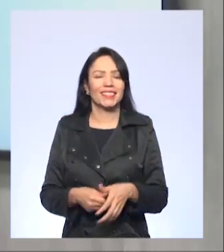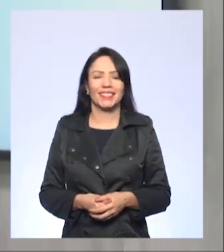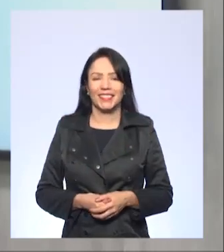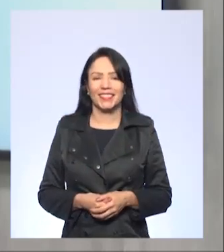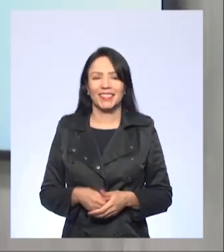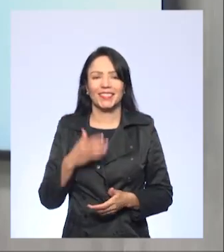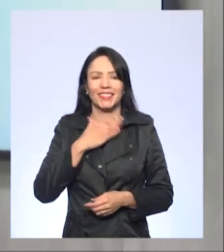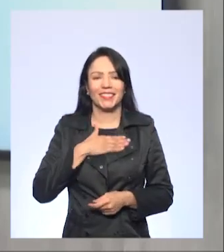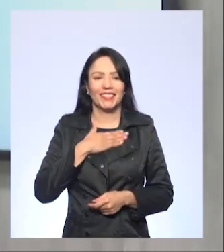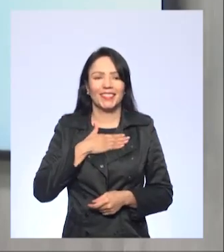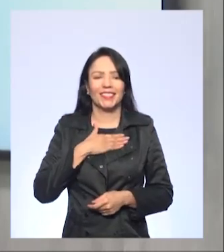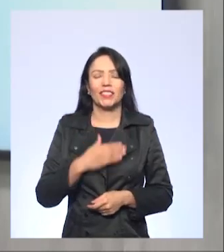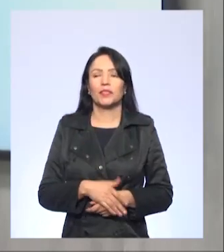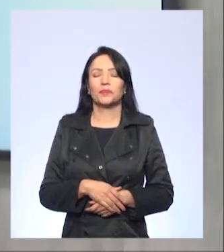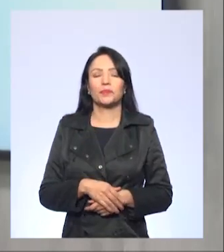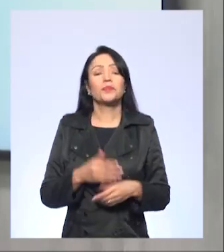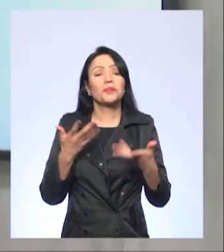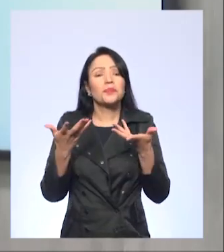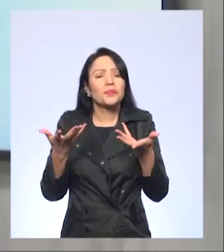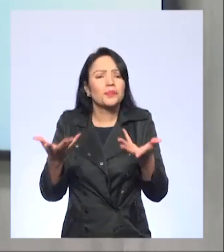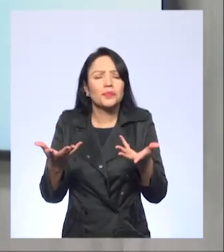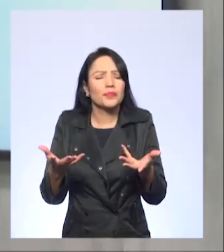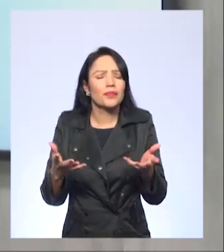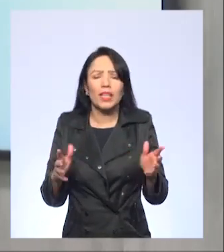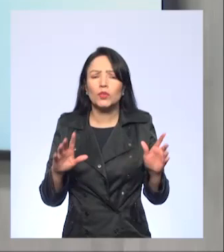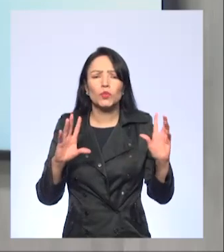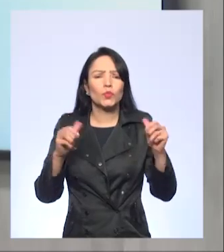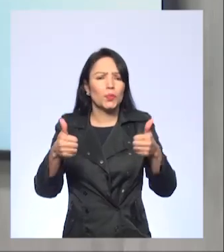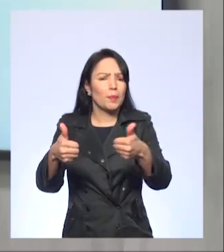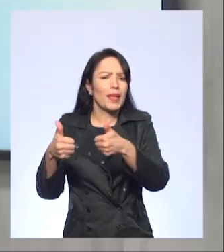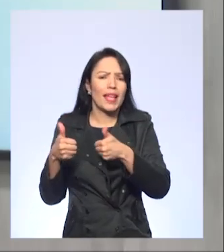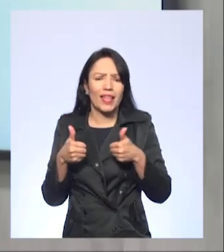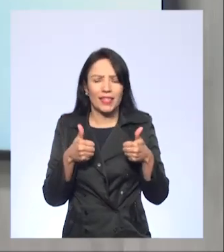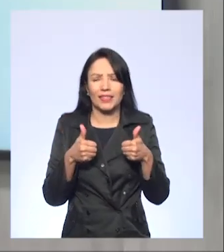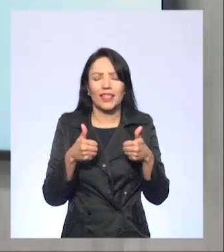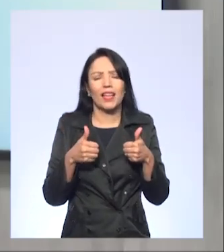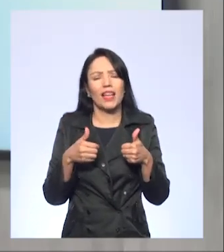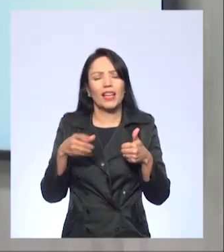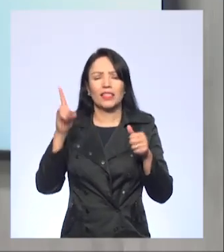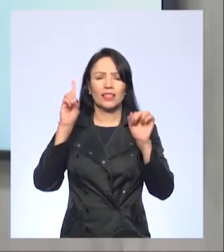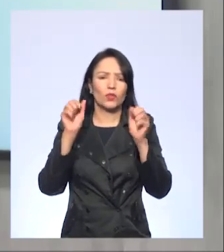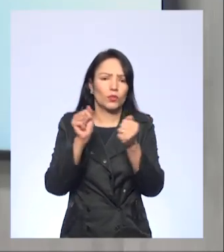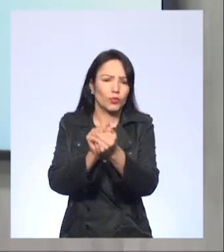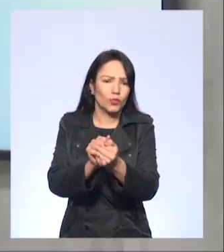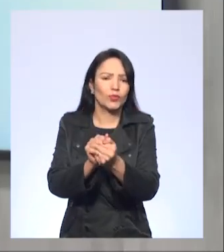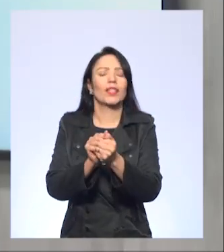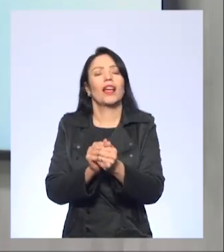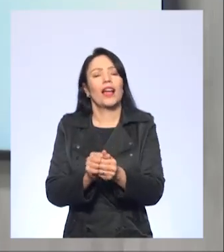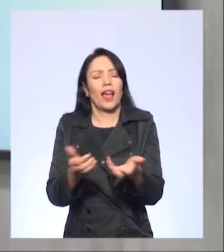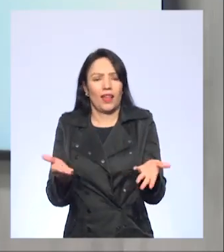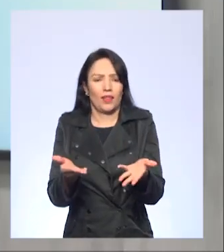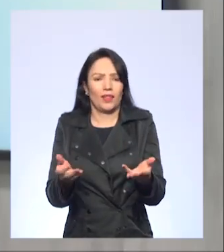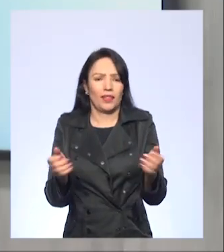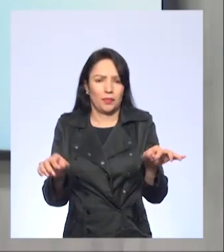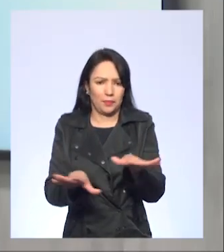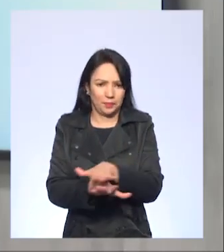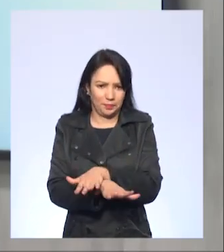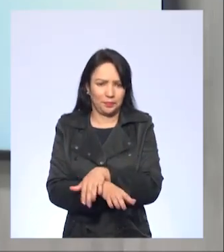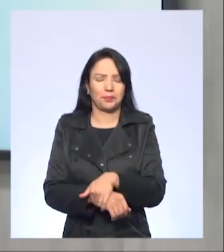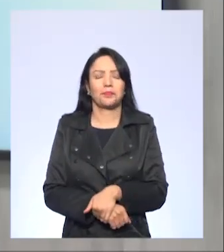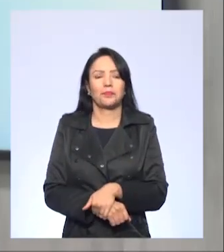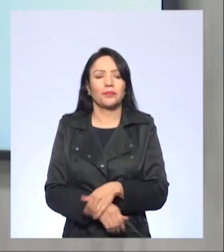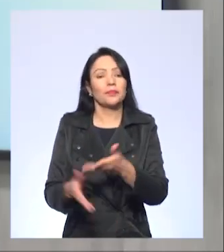genial, adorei, tá? Desejo para vocês tudo que é de bom, fiquem com Deus, a aula acabou, agora eu gostaria de chamar o